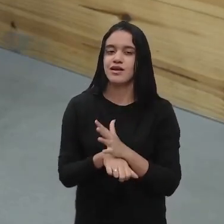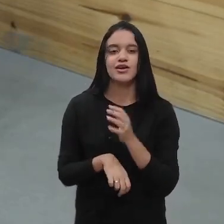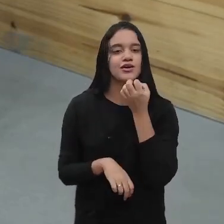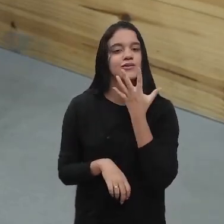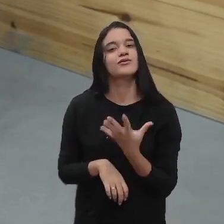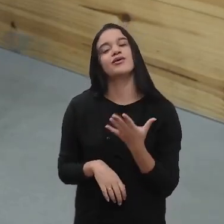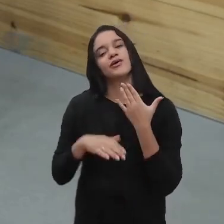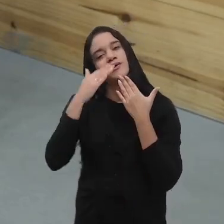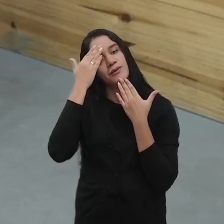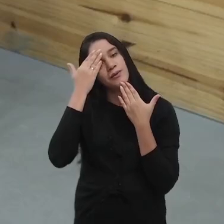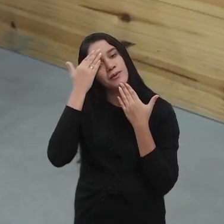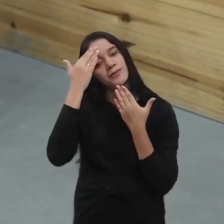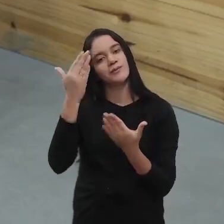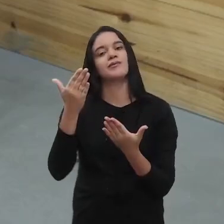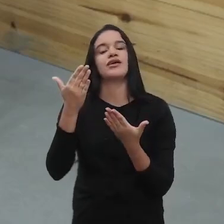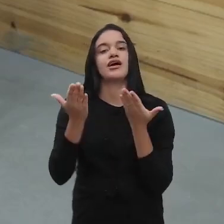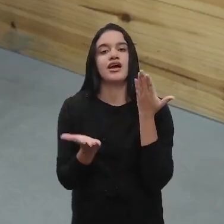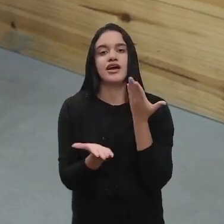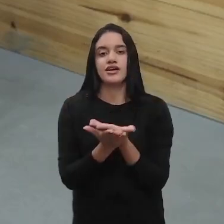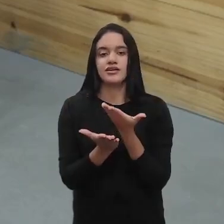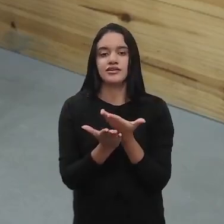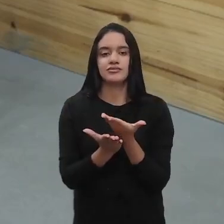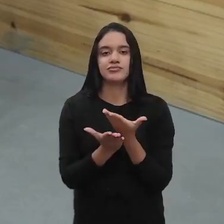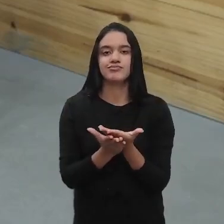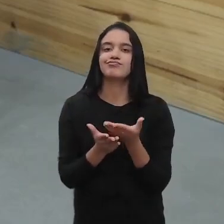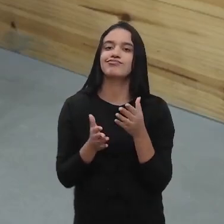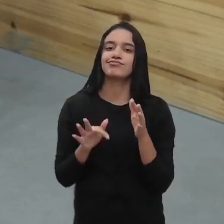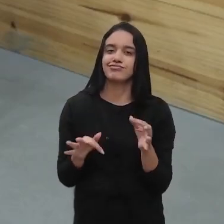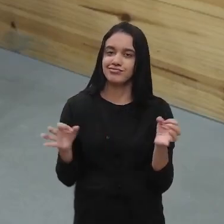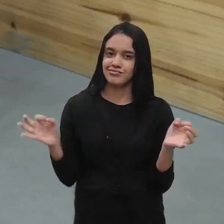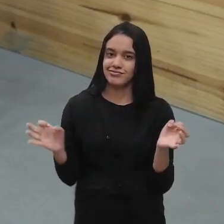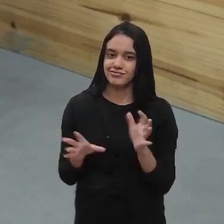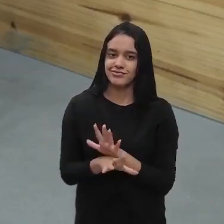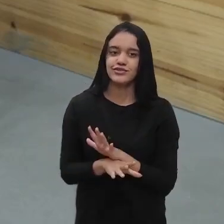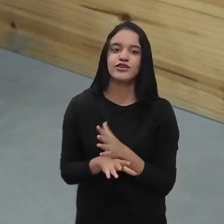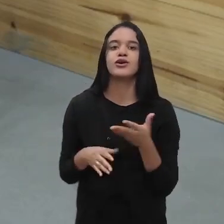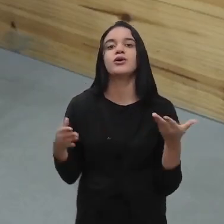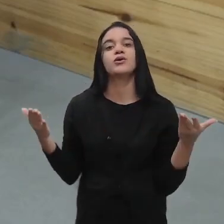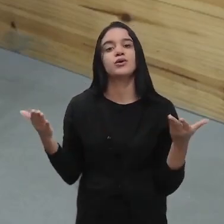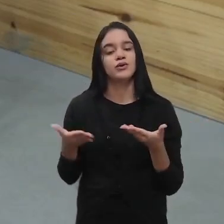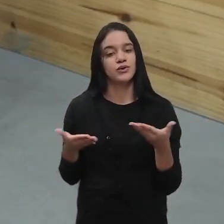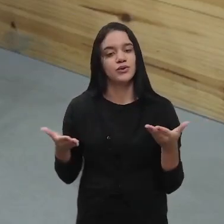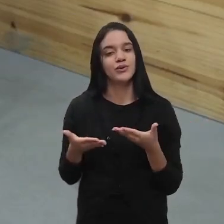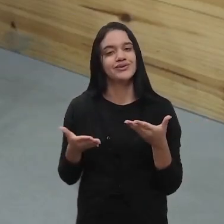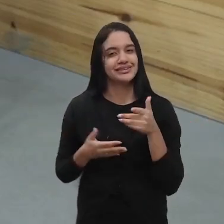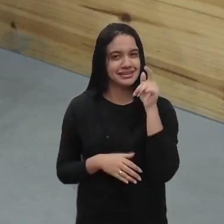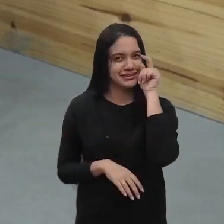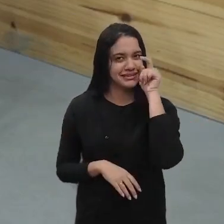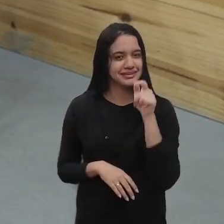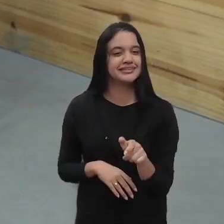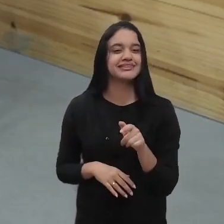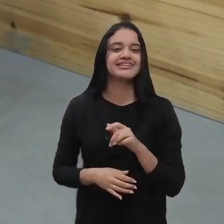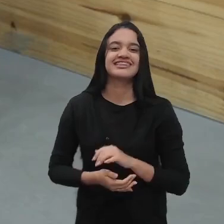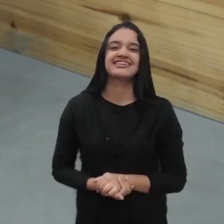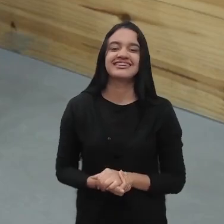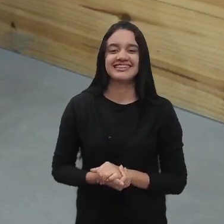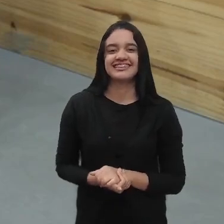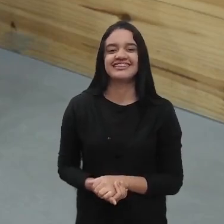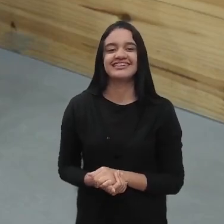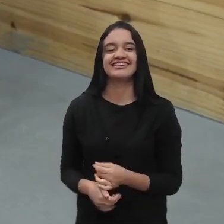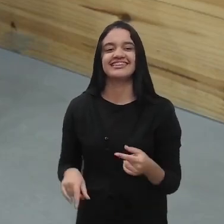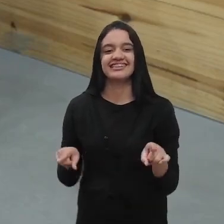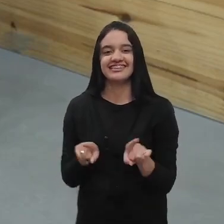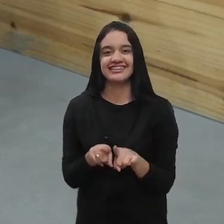Muito obrigada, Cris. A aula já vai sendo concluída. Hoje foi bem interessante. A gente trouxe